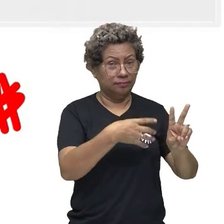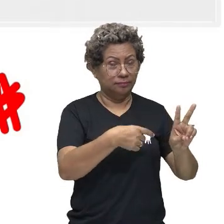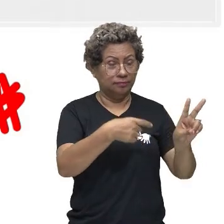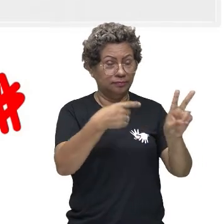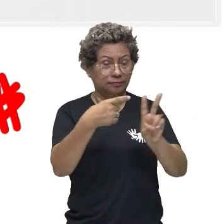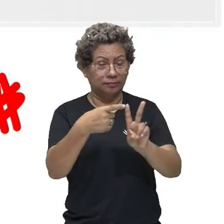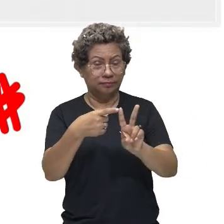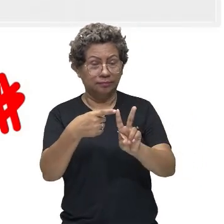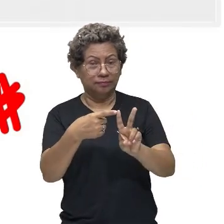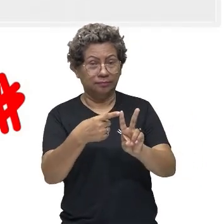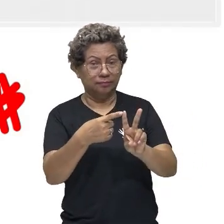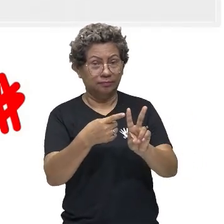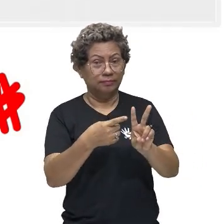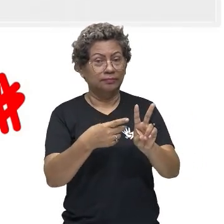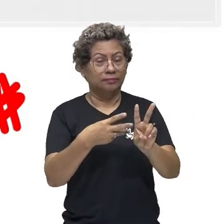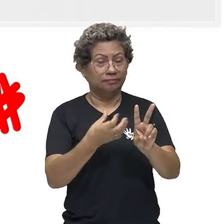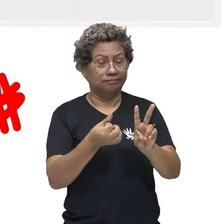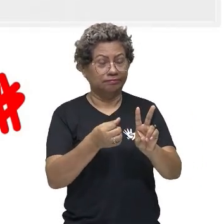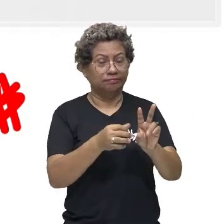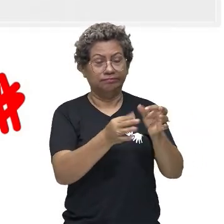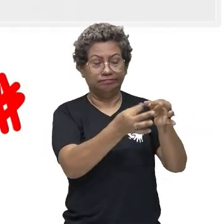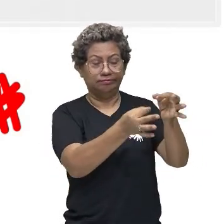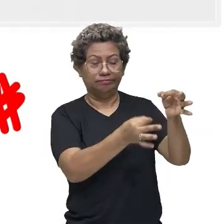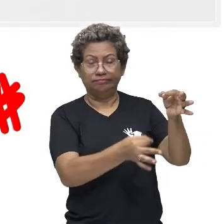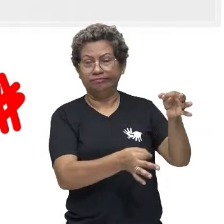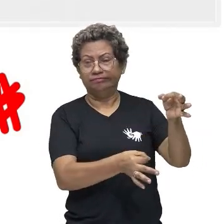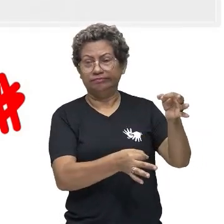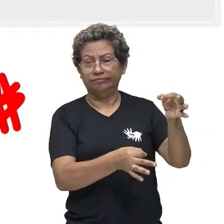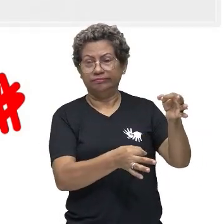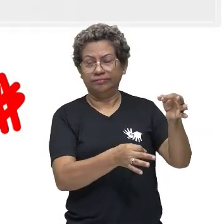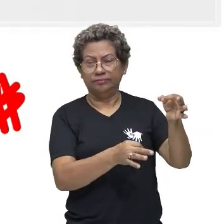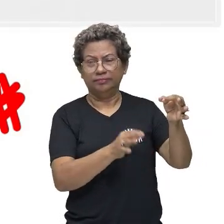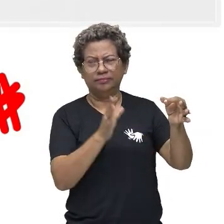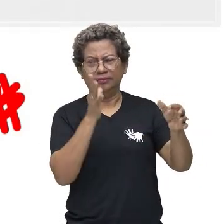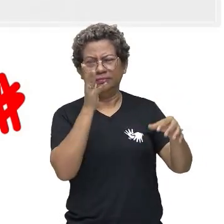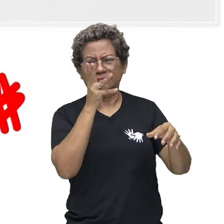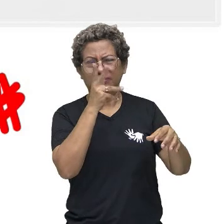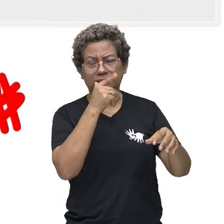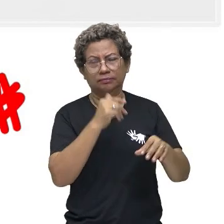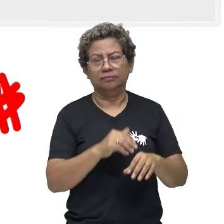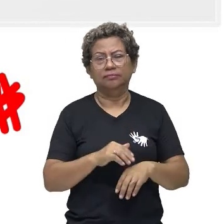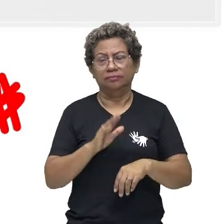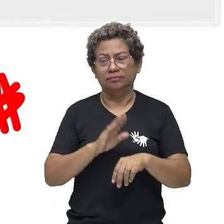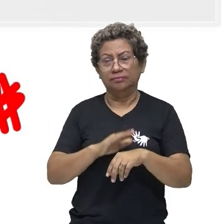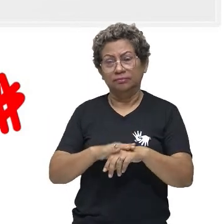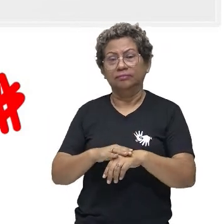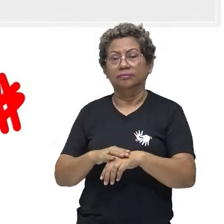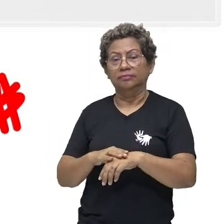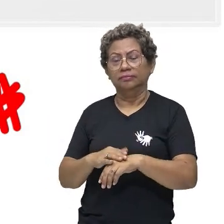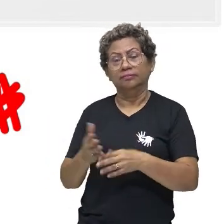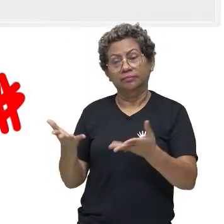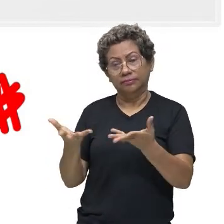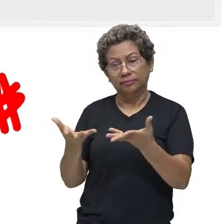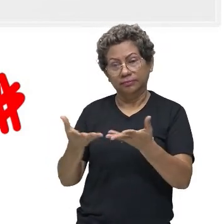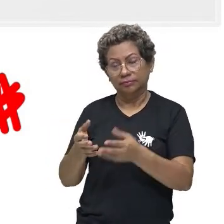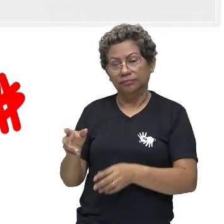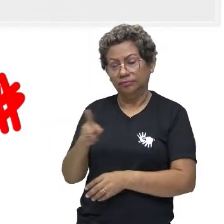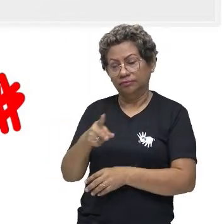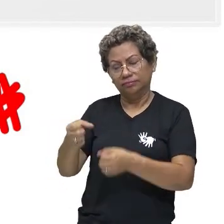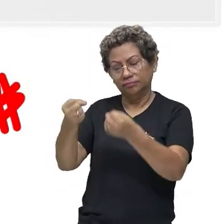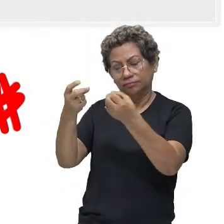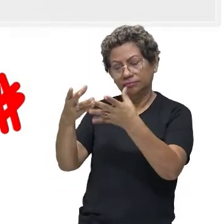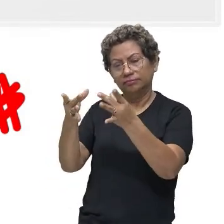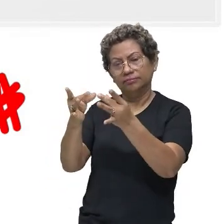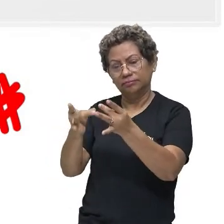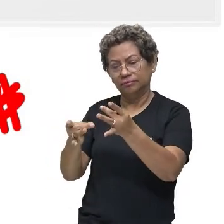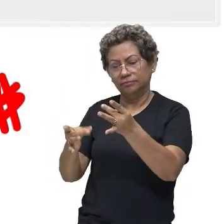E isso daí vai demandar um certo tempo, o que não é viável, né, para o aluno que está desenvolvendo principalmente uma avaliação,